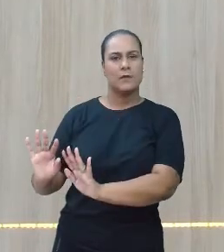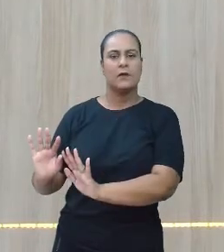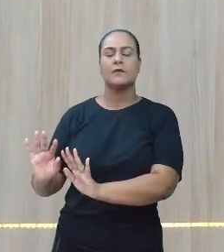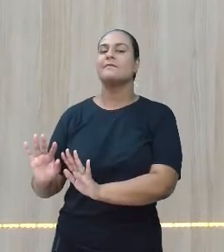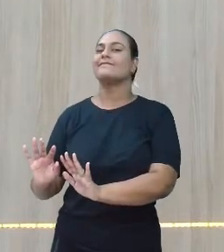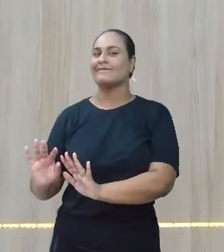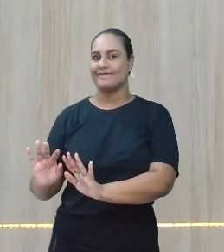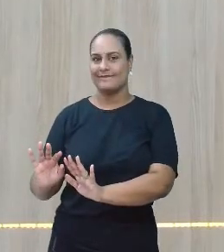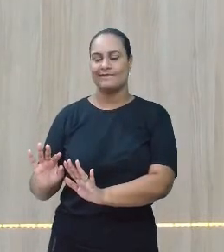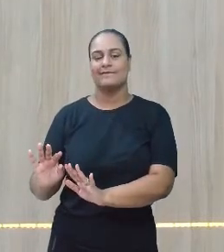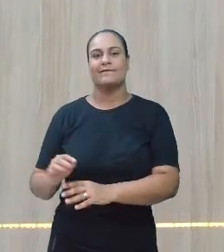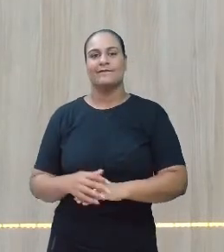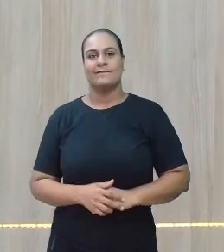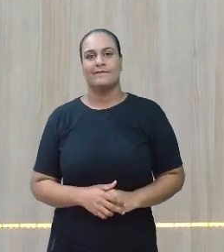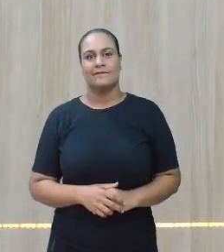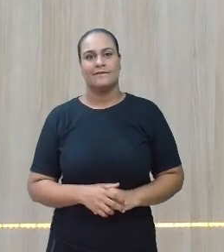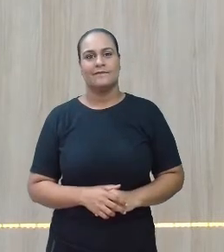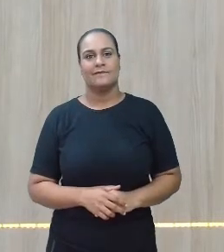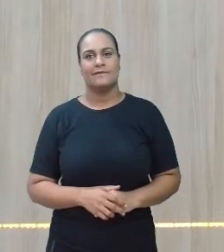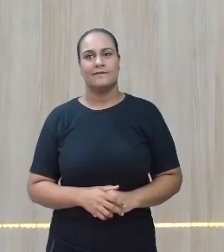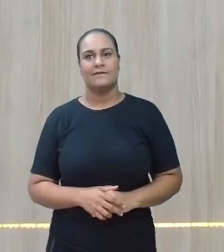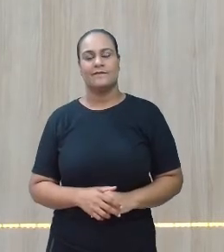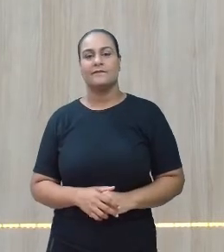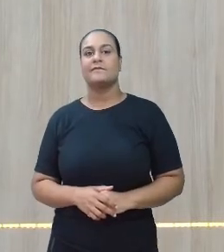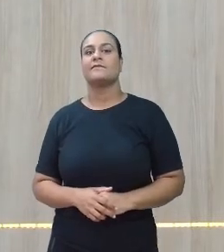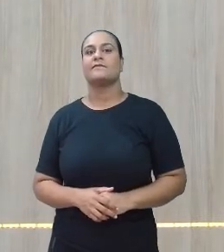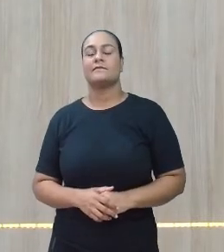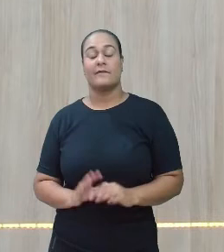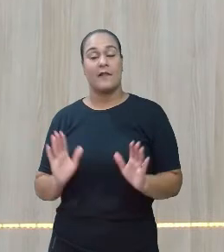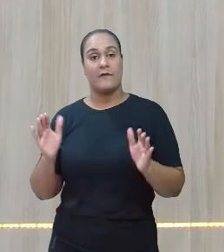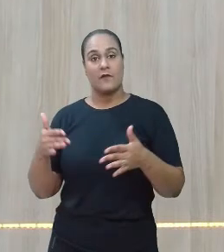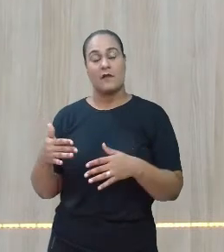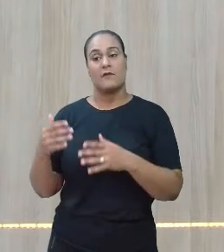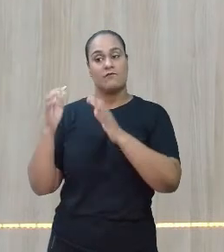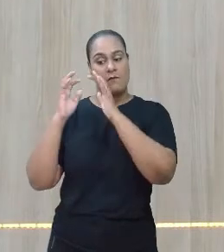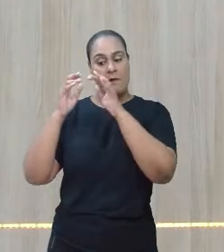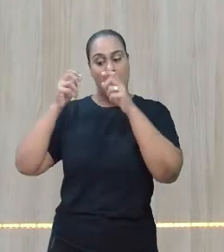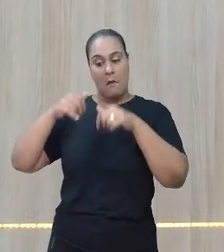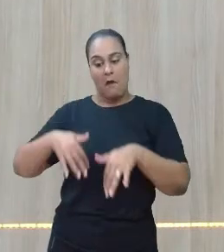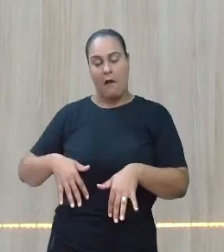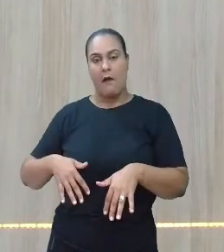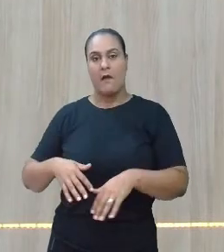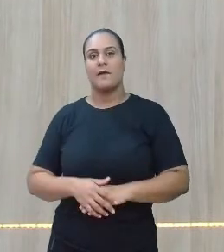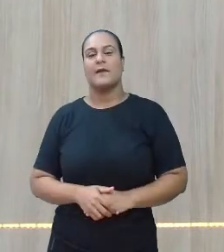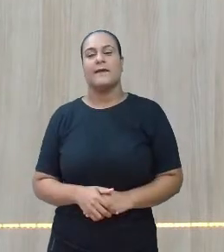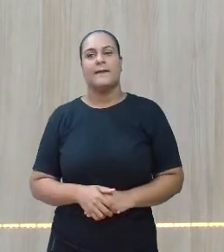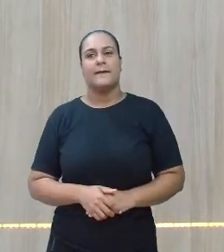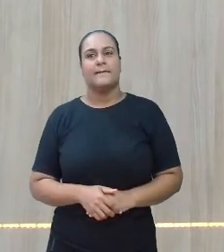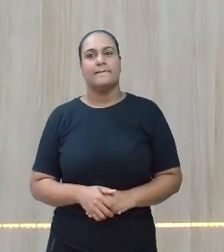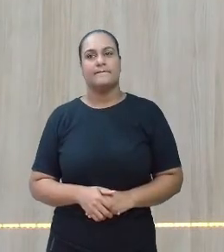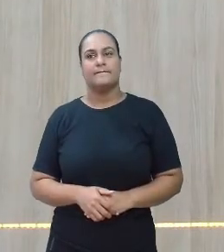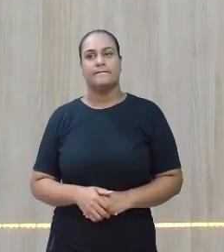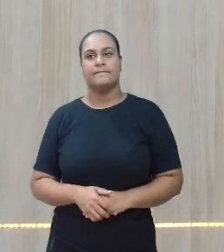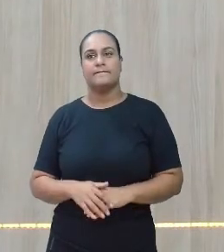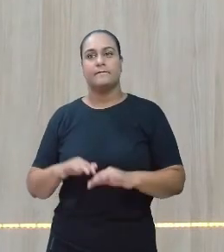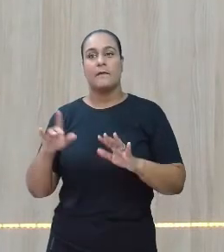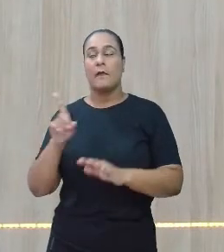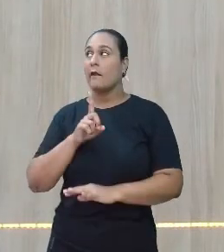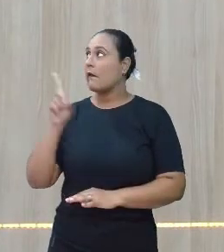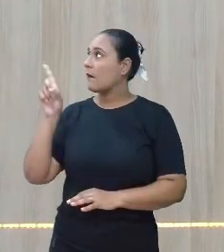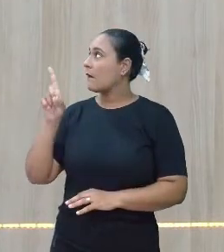que agem sobre os neurotransmissores. Estão voltadas aí para os neurotransmissores. E aí, na questão do não às